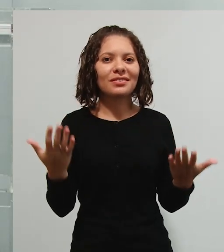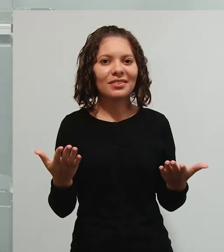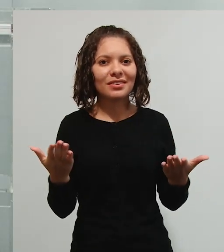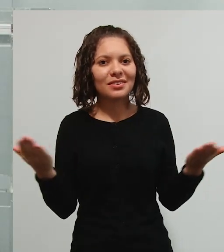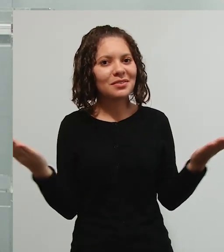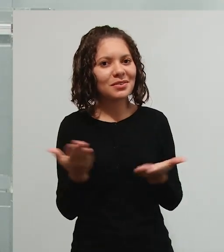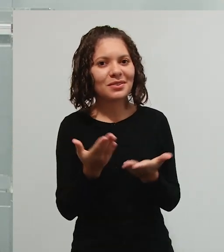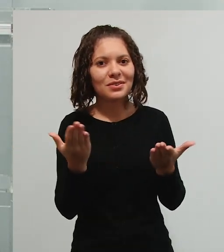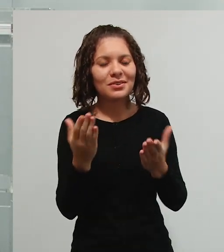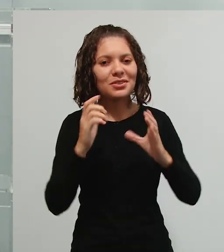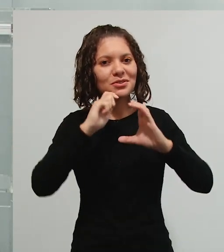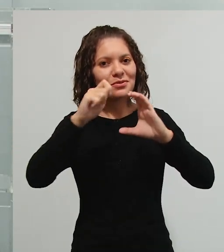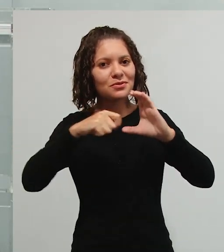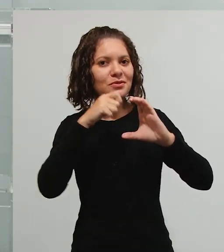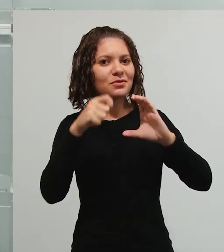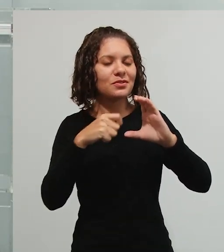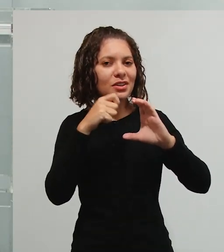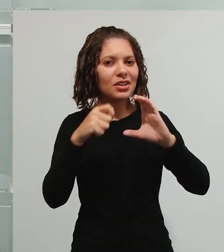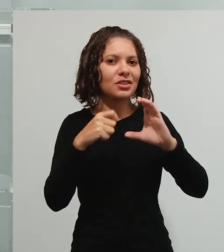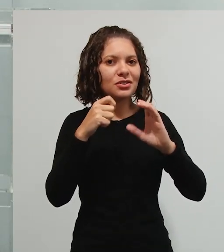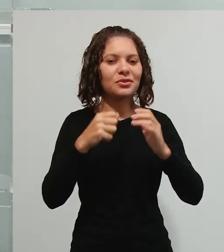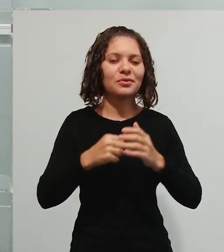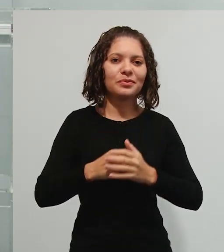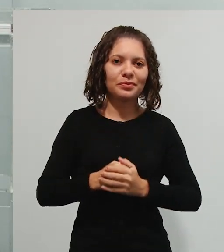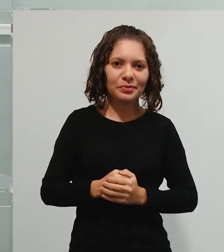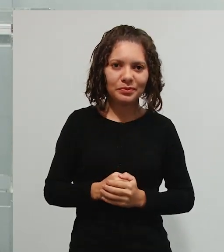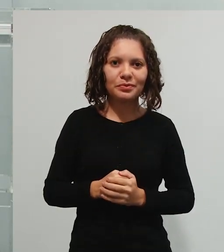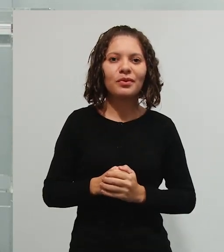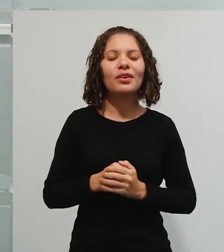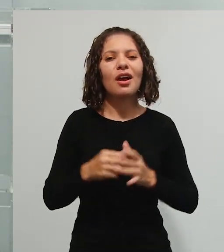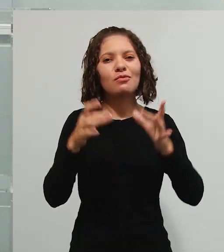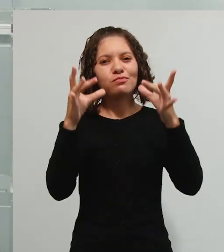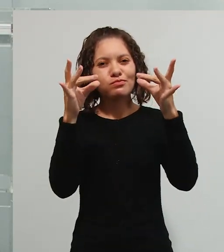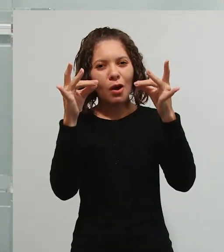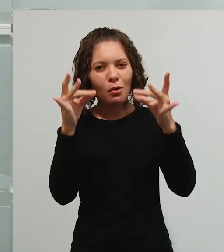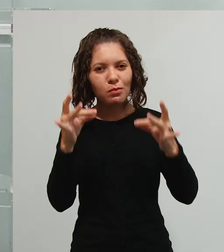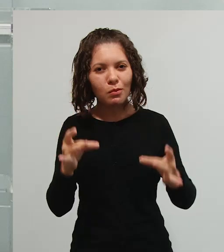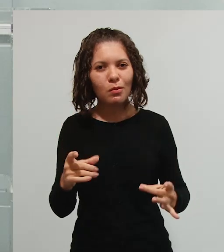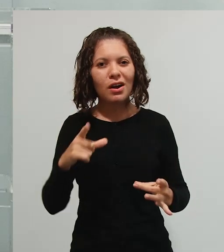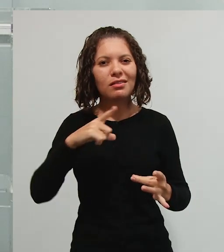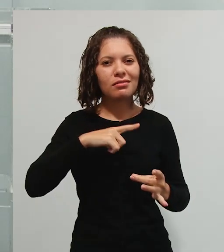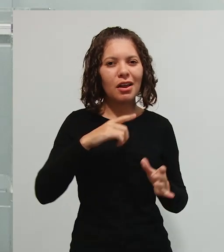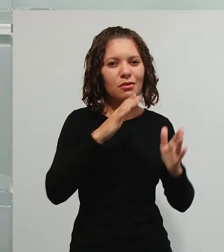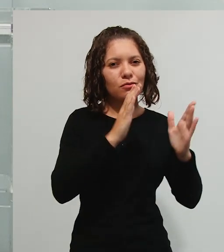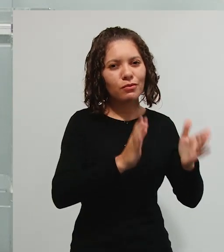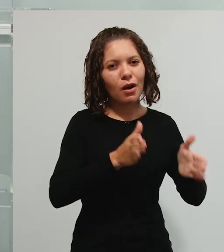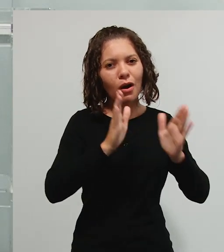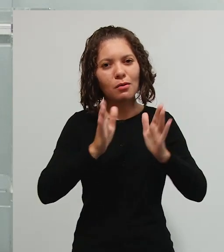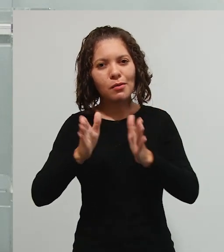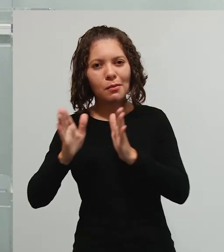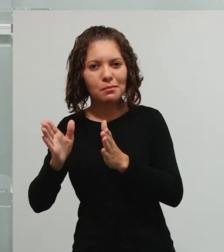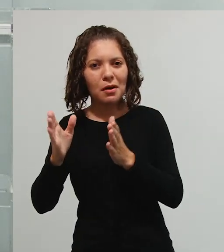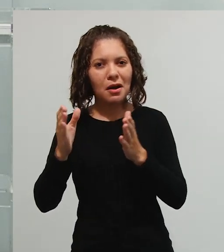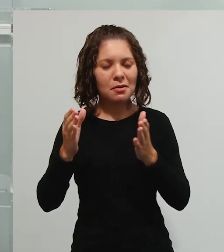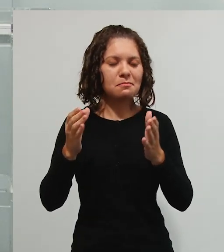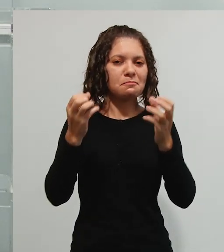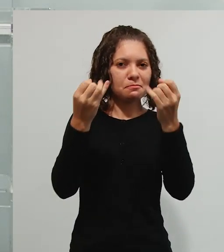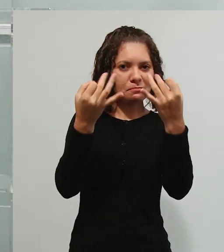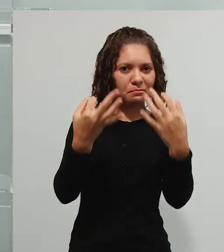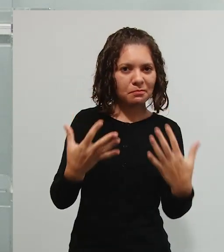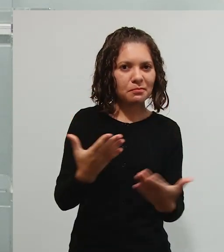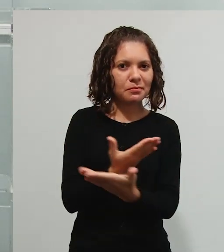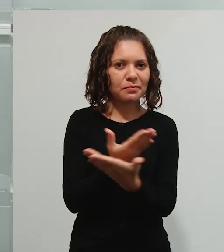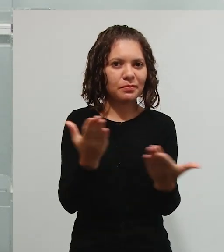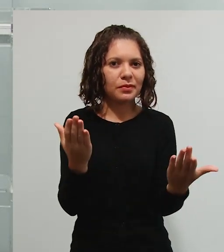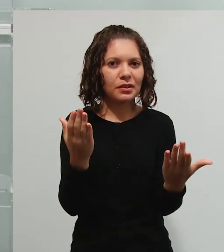episódio, os tutoriais compõe, né, uma série aí dos tutoriais de edição do portfólio digital, portfólio de